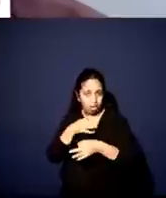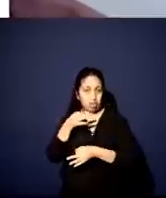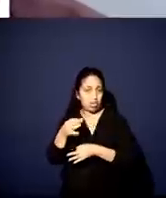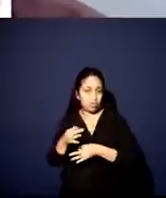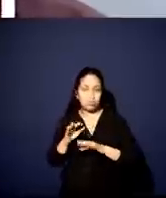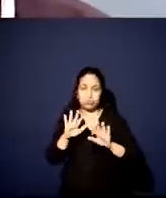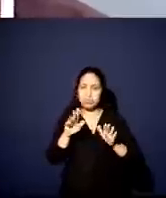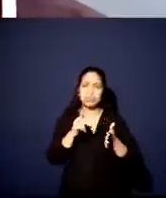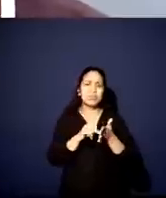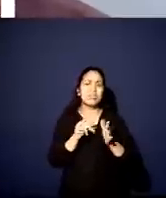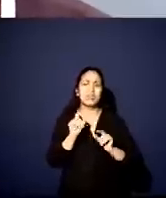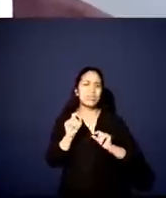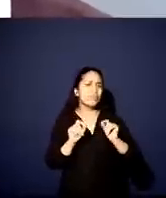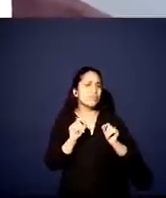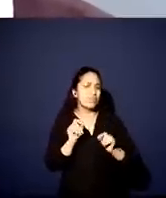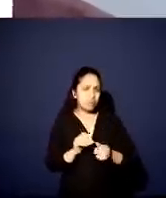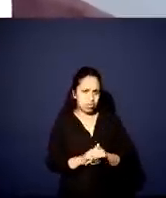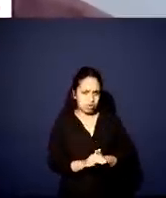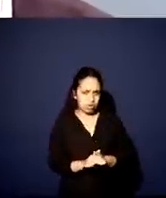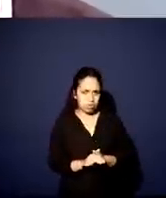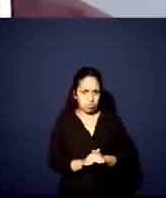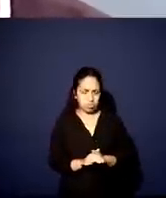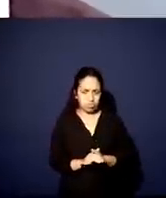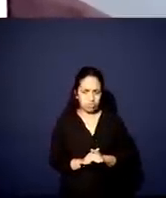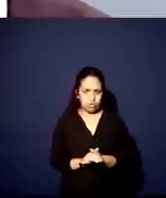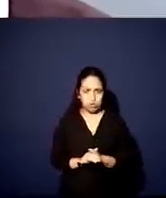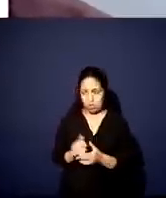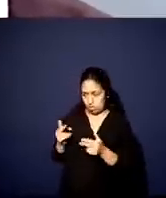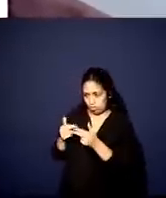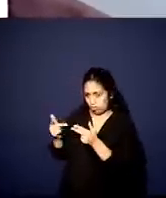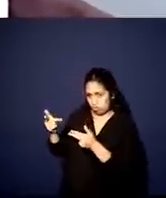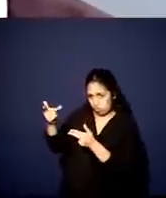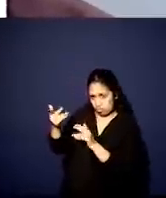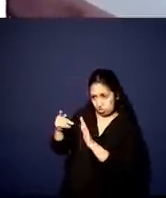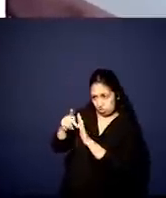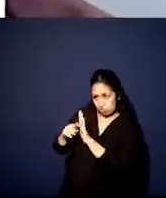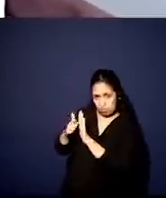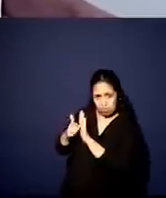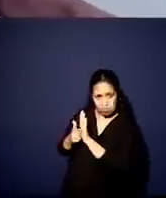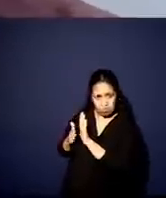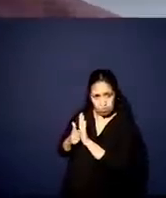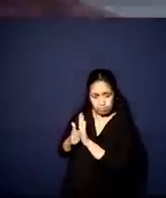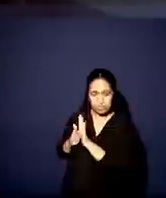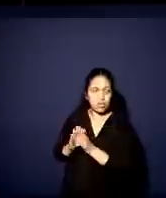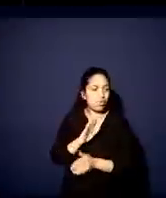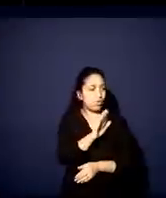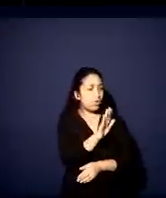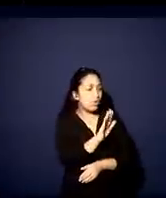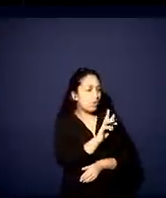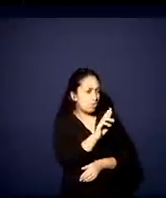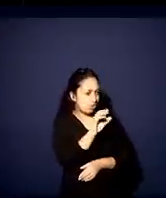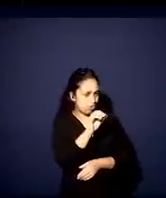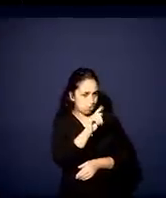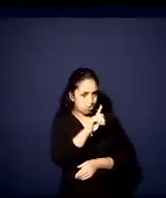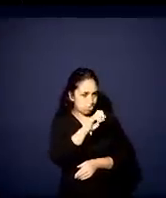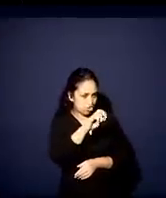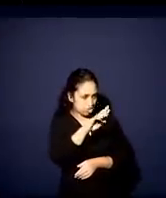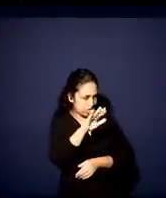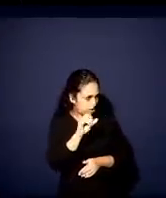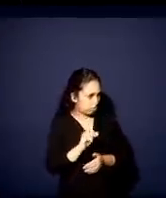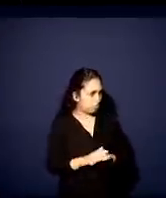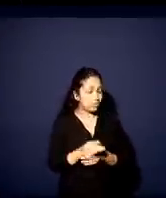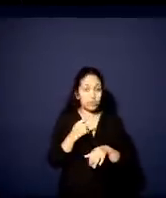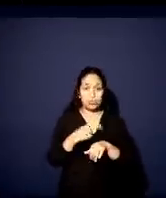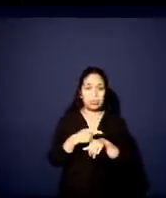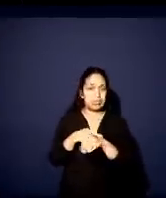na realidade, o mercado está dizendo que o pacote que foi colocado, Rogério, por ele... Só para... Como a gente já